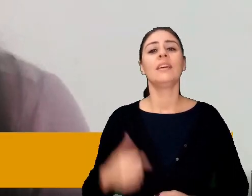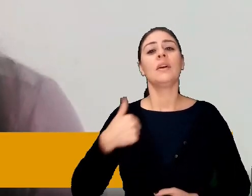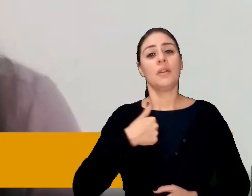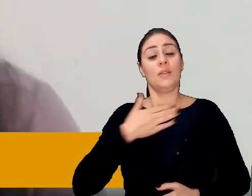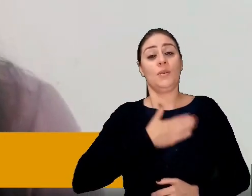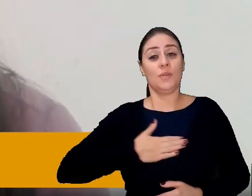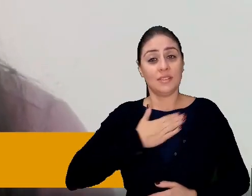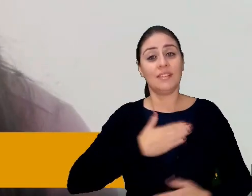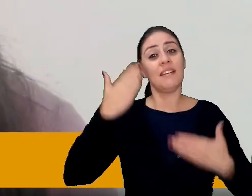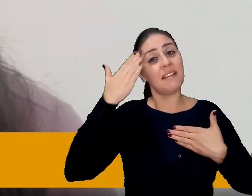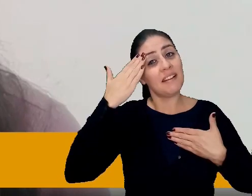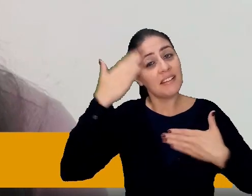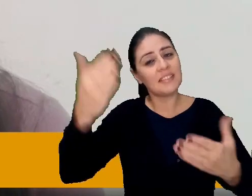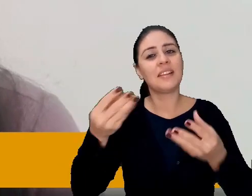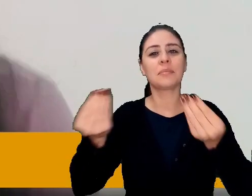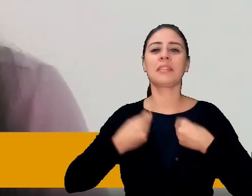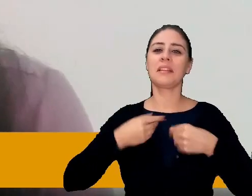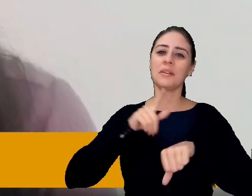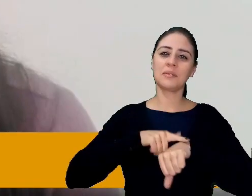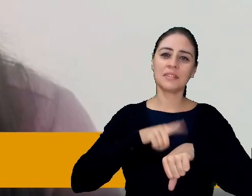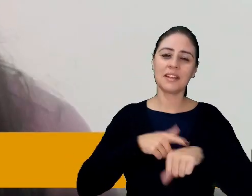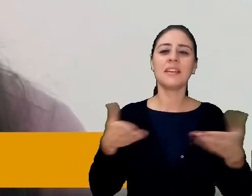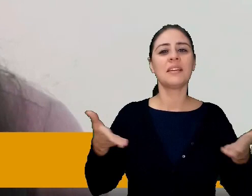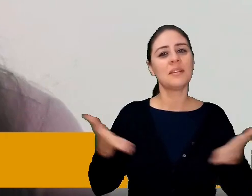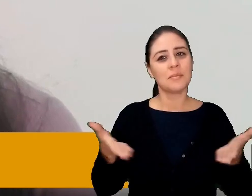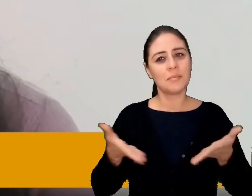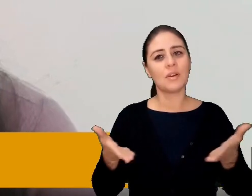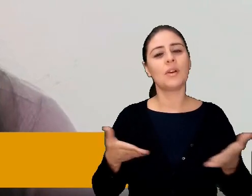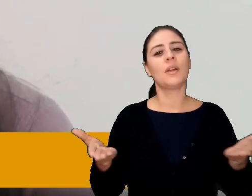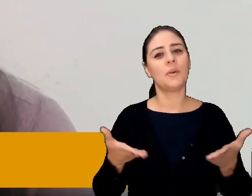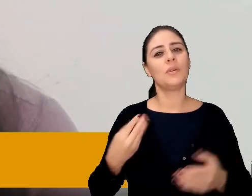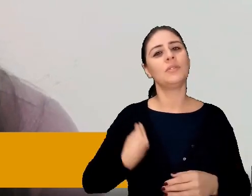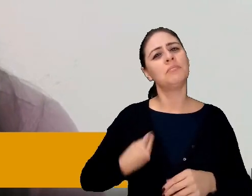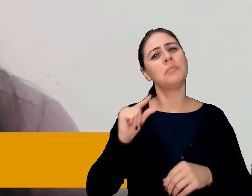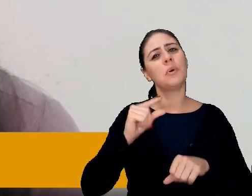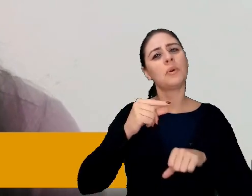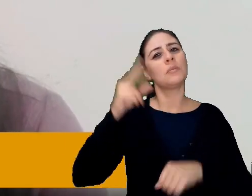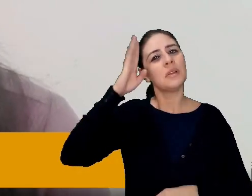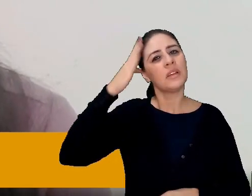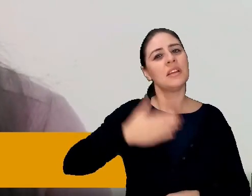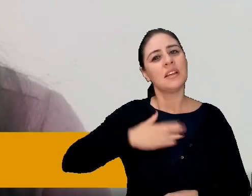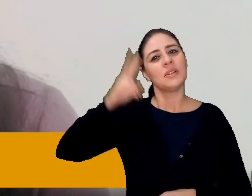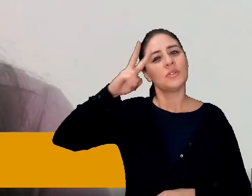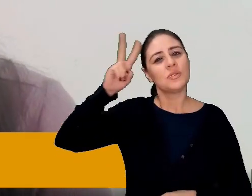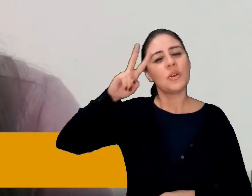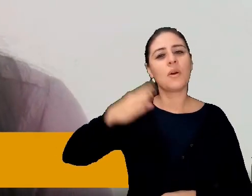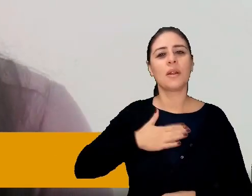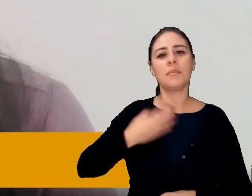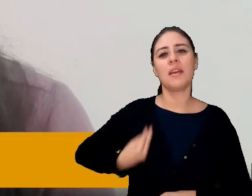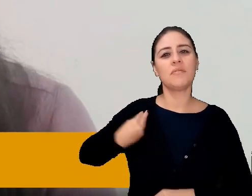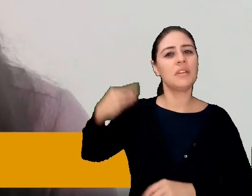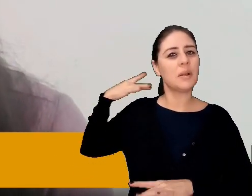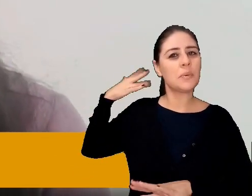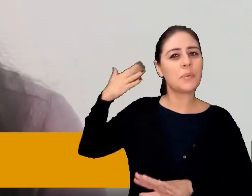Eu gostaria de agradecer esse espaço que vocês me proporcionaram hoje para eu estar dividindo um pouco da minha história, da minha